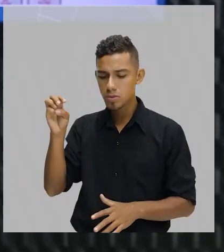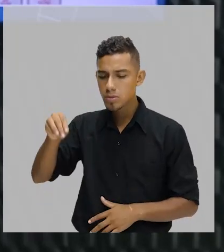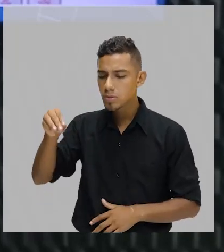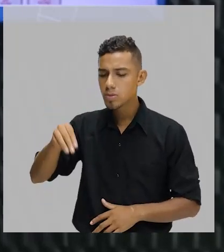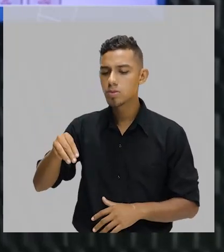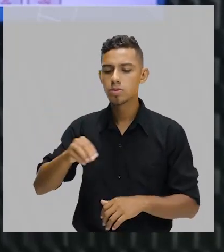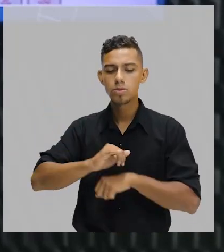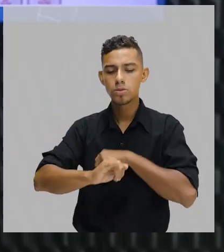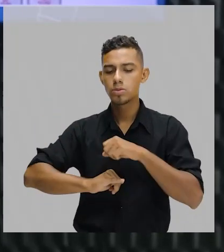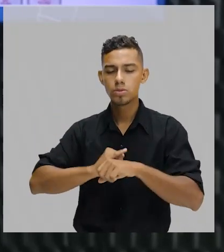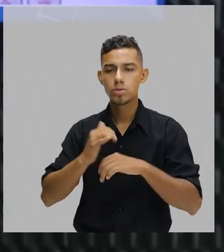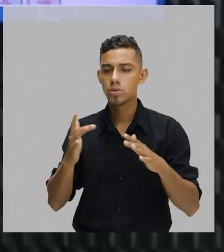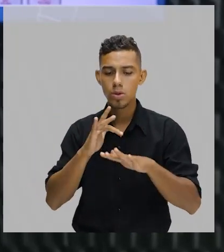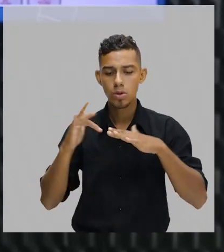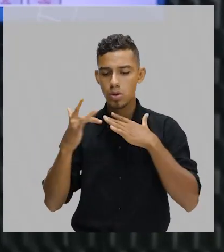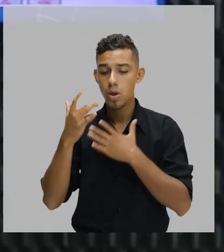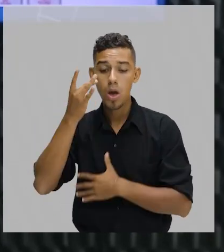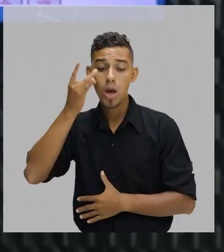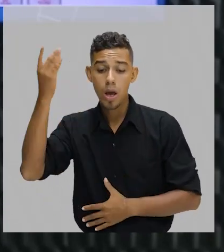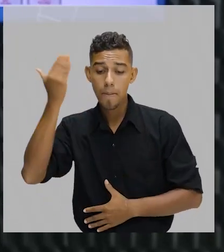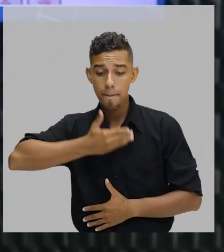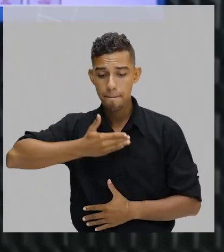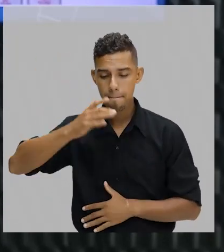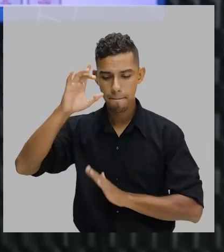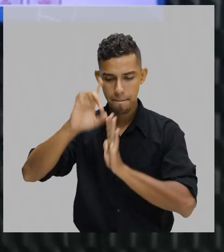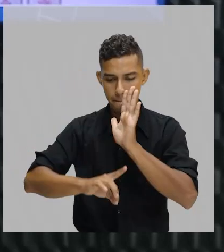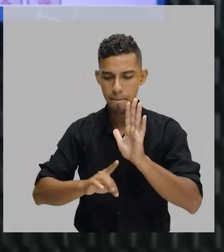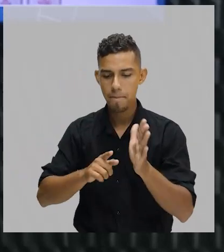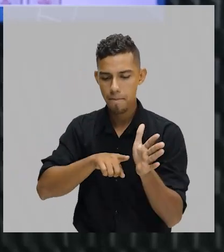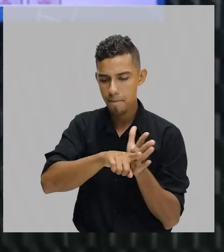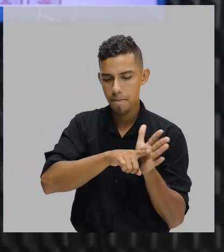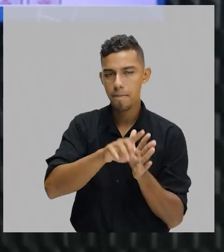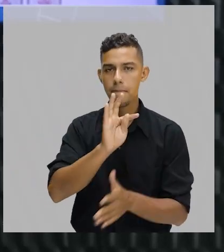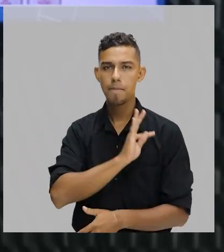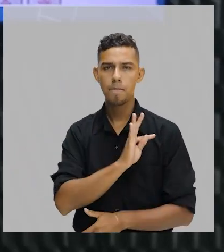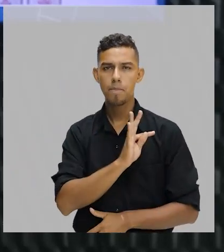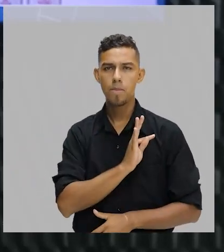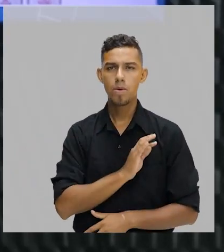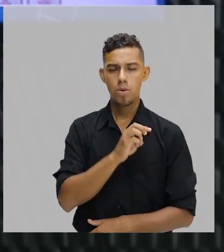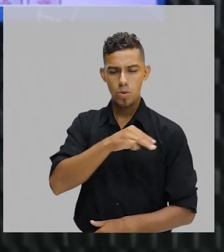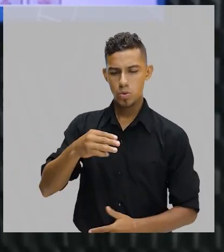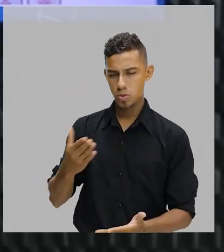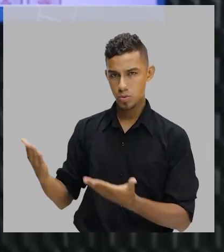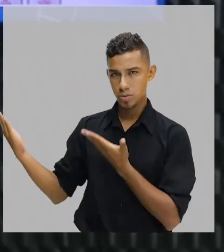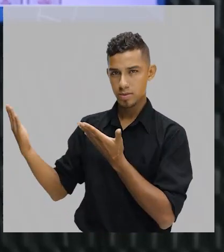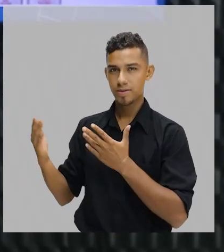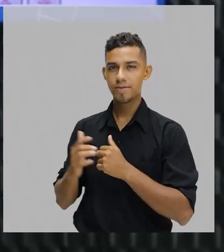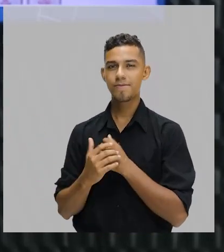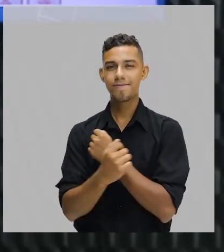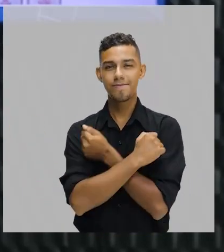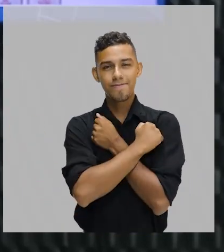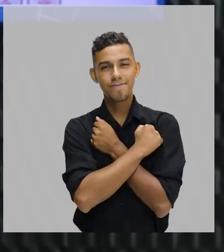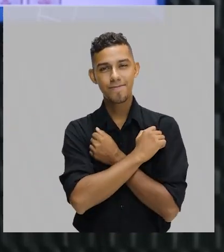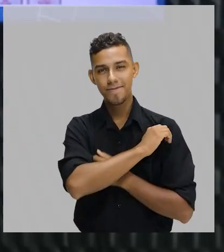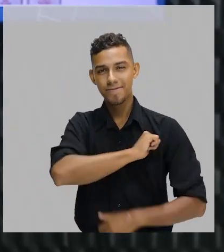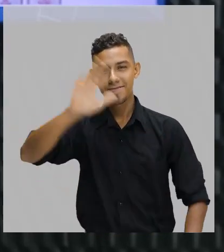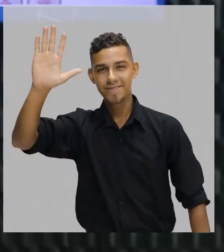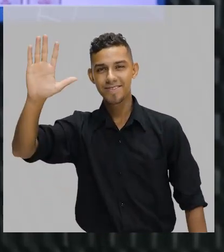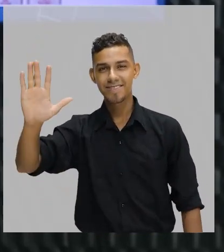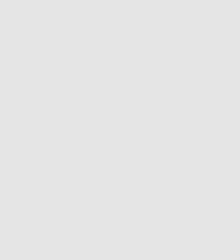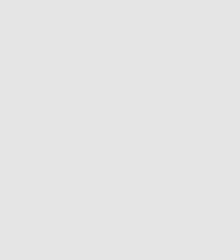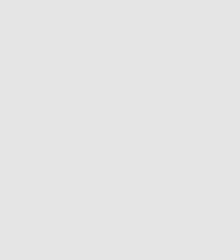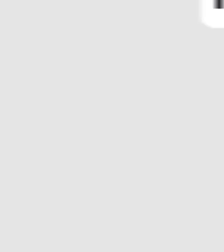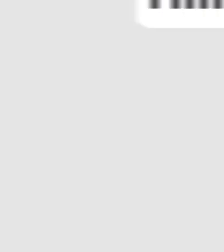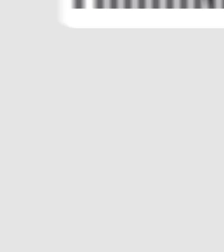hoje a internet está aí para provar, né? Pesquisem mais sobre as técnicas, vale a pena. Um professor Marcos Domingos aqui para vocês, deixando um abraço. Fui!